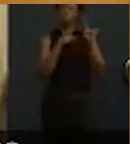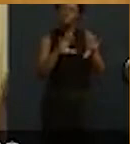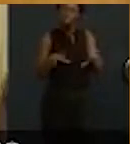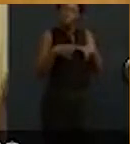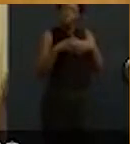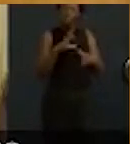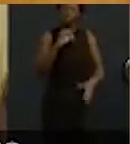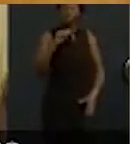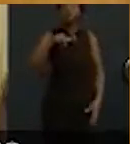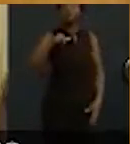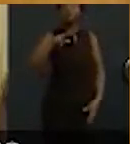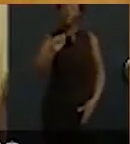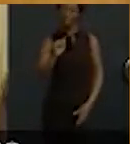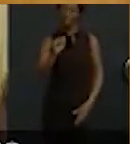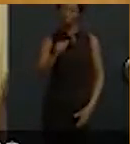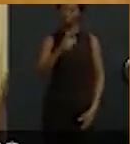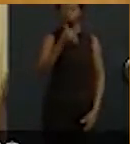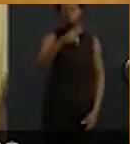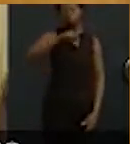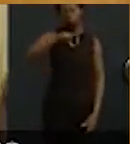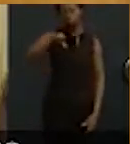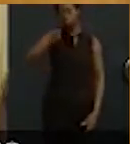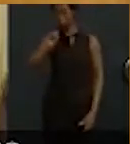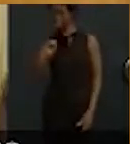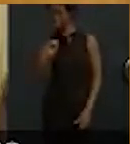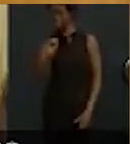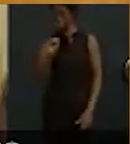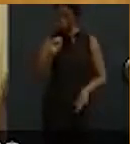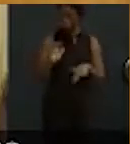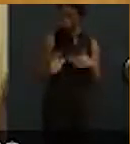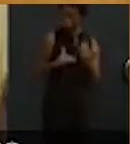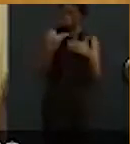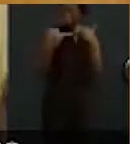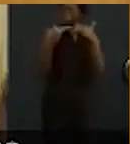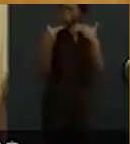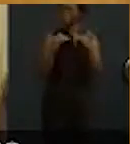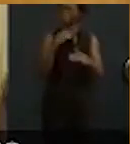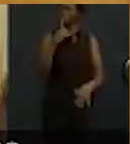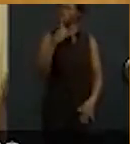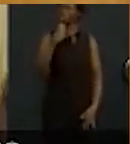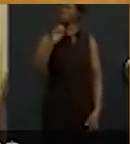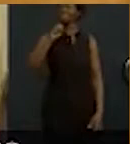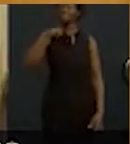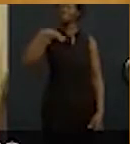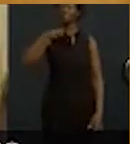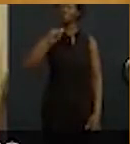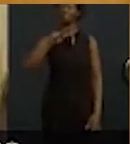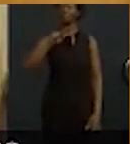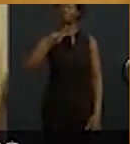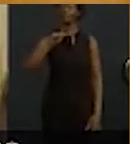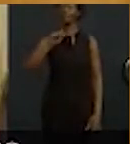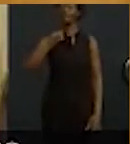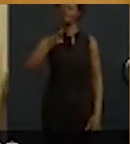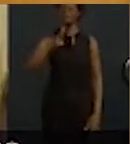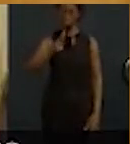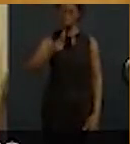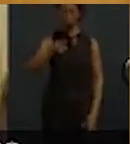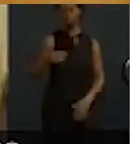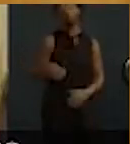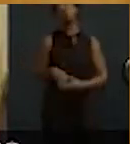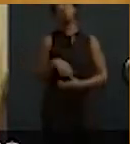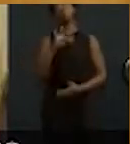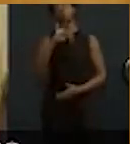Em 1998, foi promovido a desembargador do Tribunal de Justiça. Atuou como conselheiro